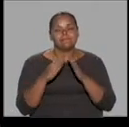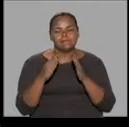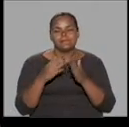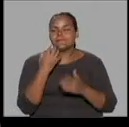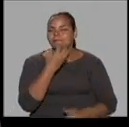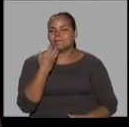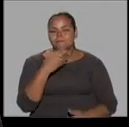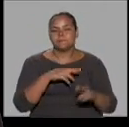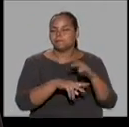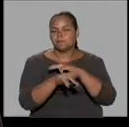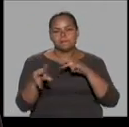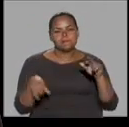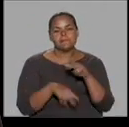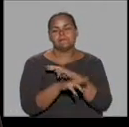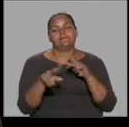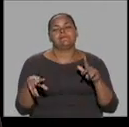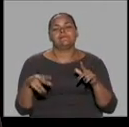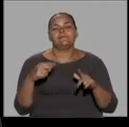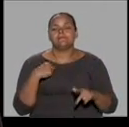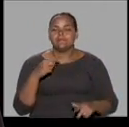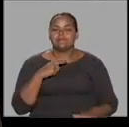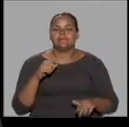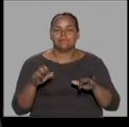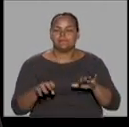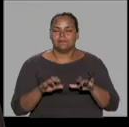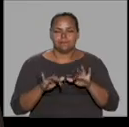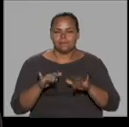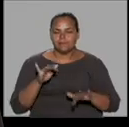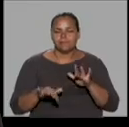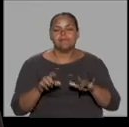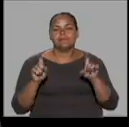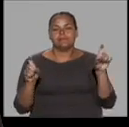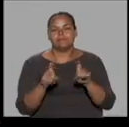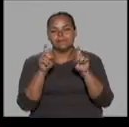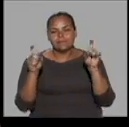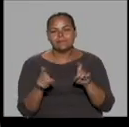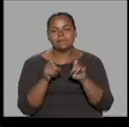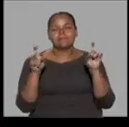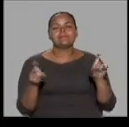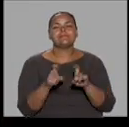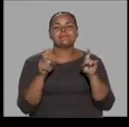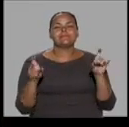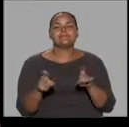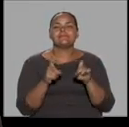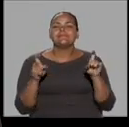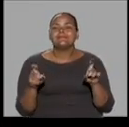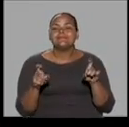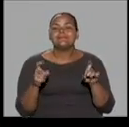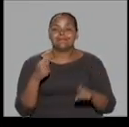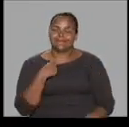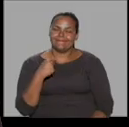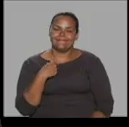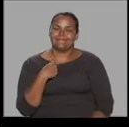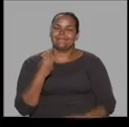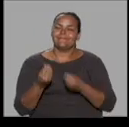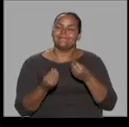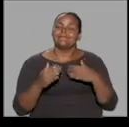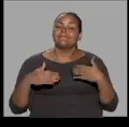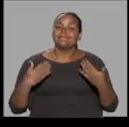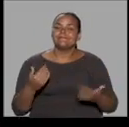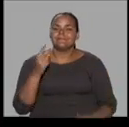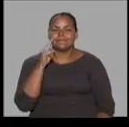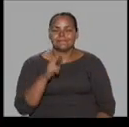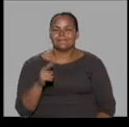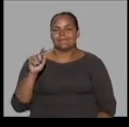em casa. E teclados, computadores, assim, para mim, assim, quando eu